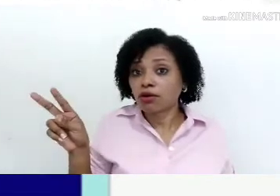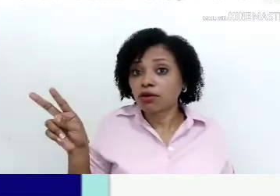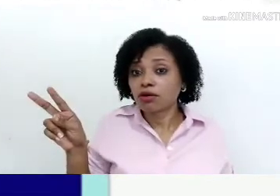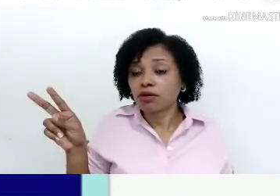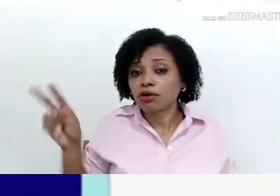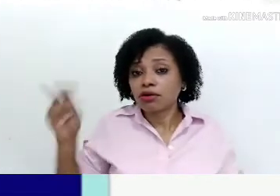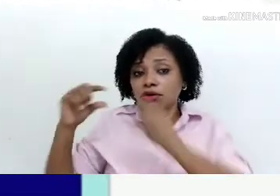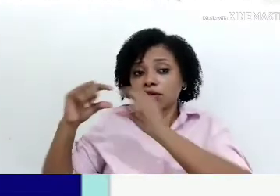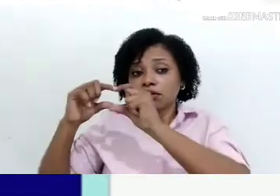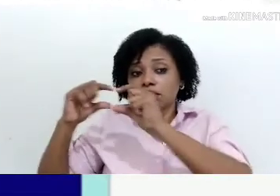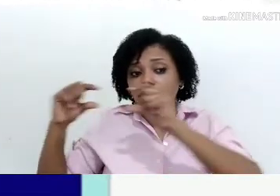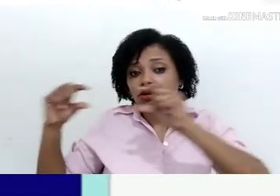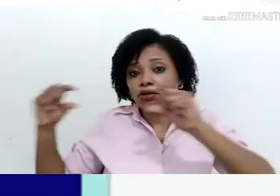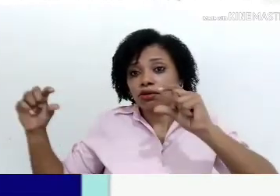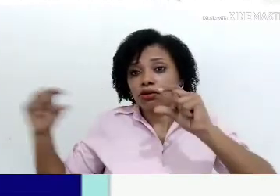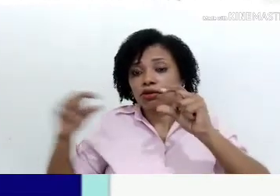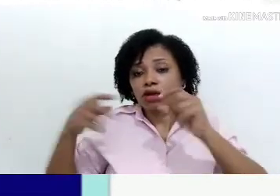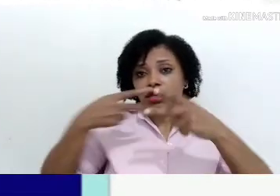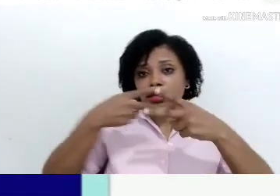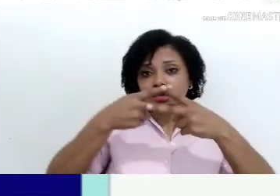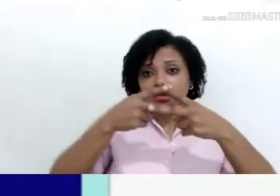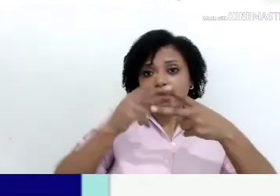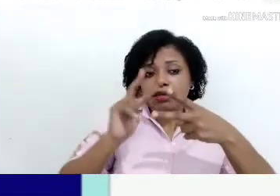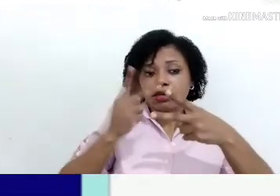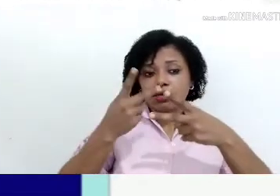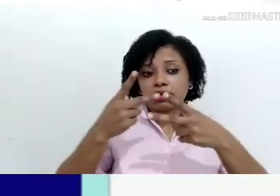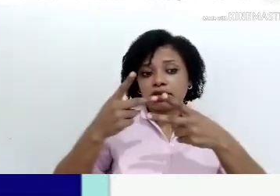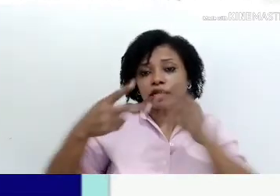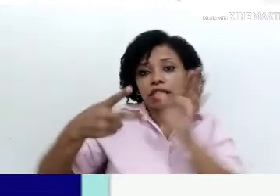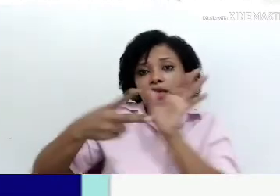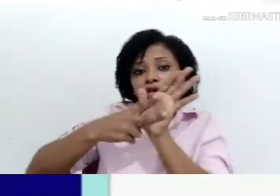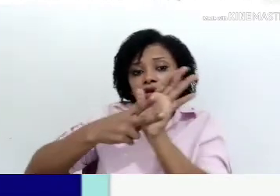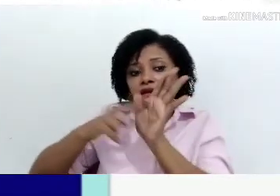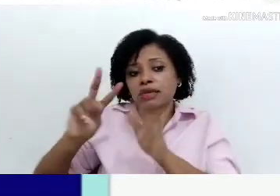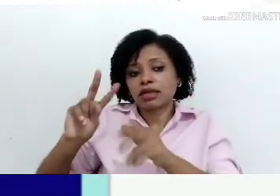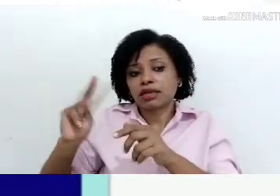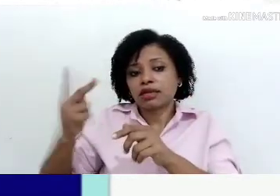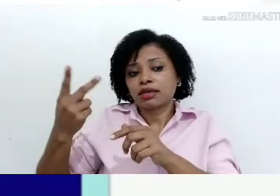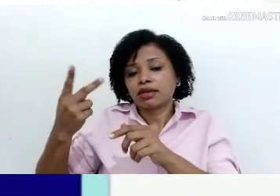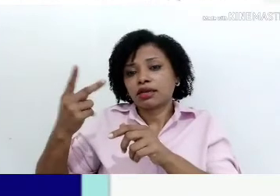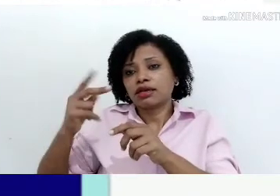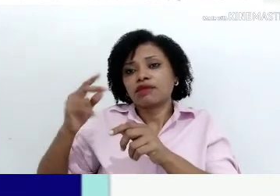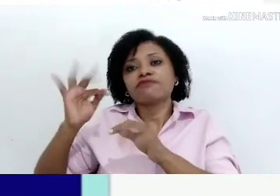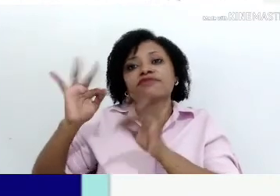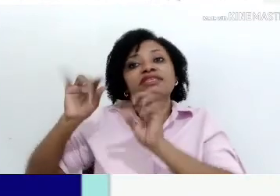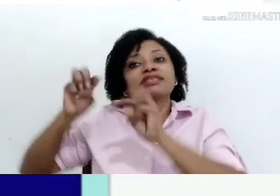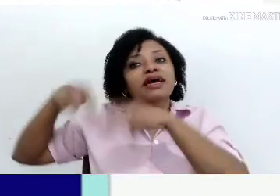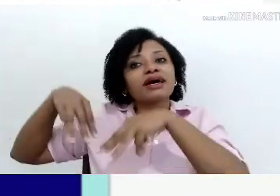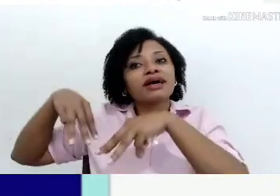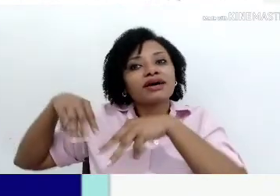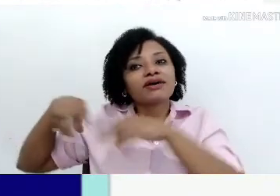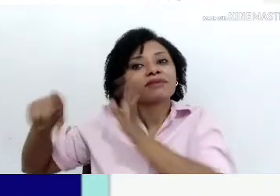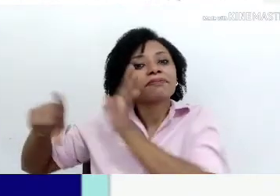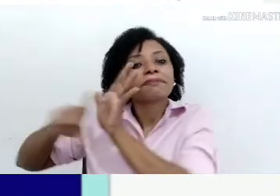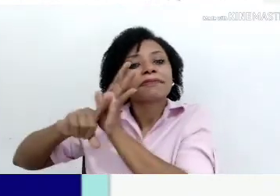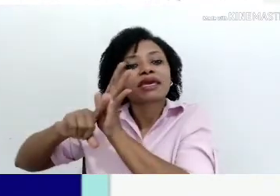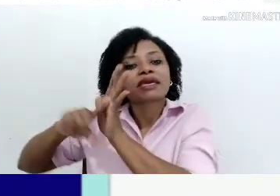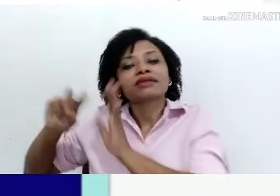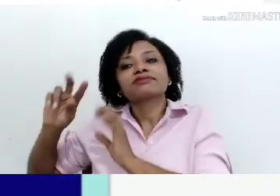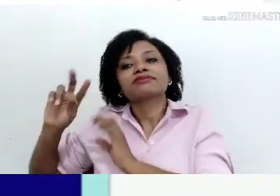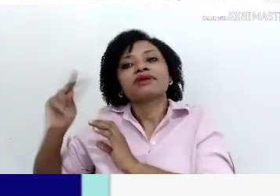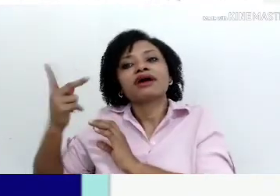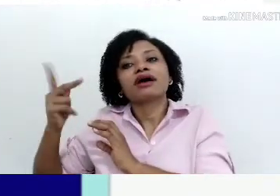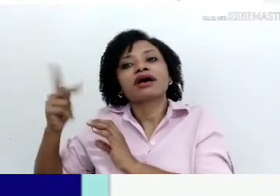é essa aqui, ó. H final, entalpia final, menos entalpia inicial. Mas que é entalpia final?